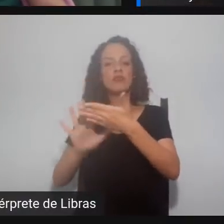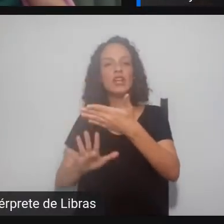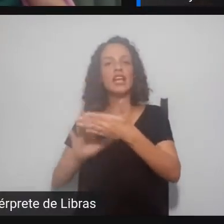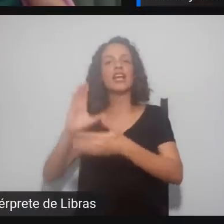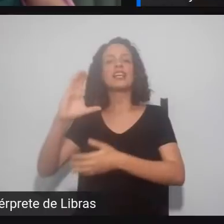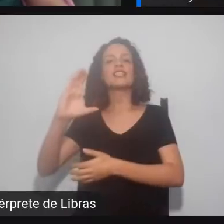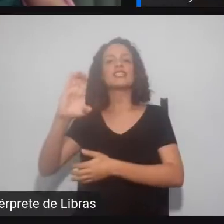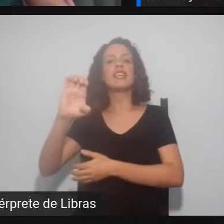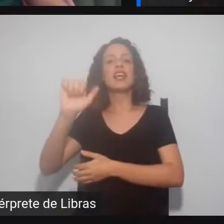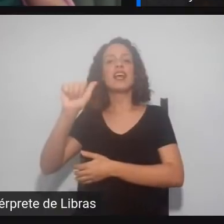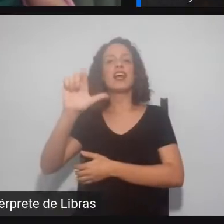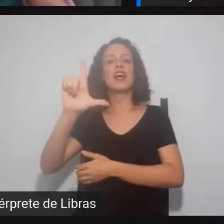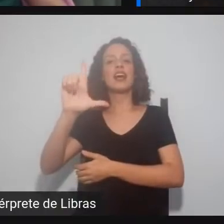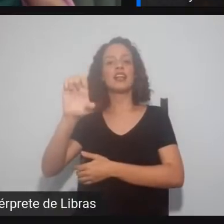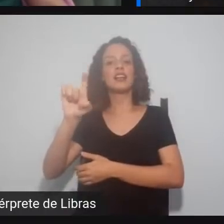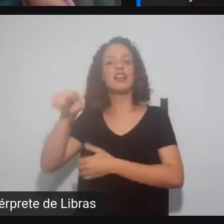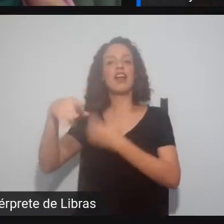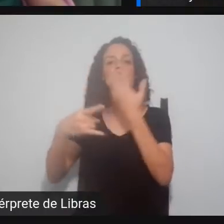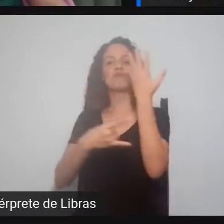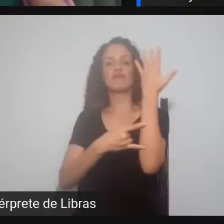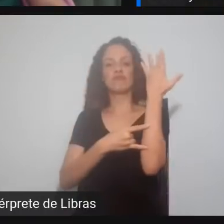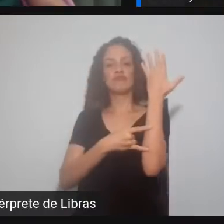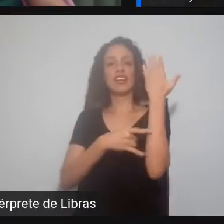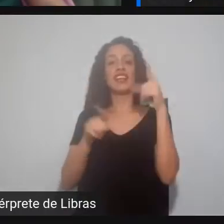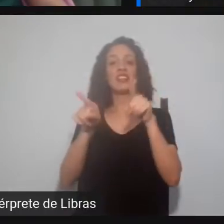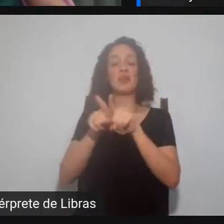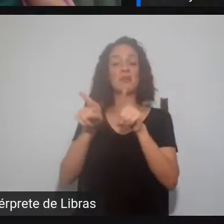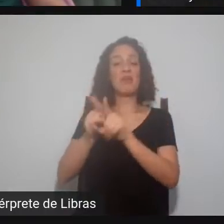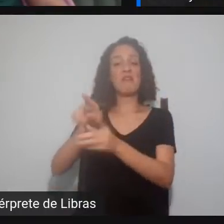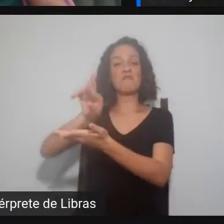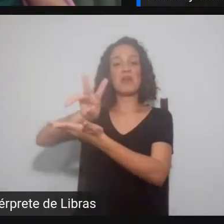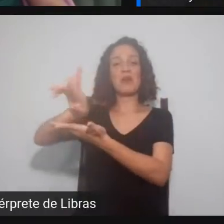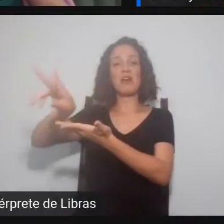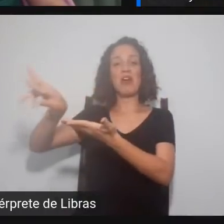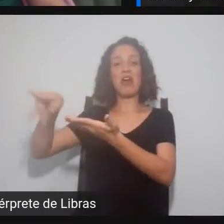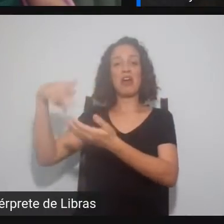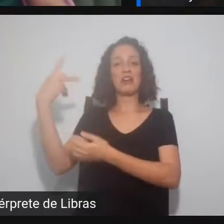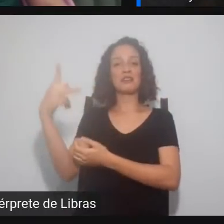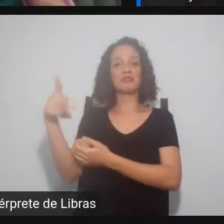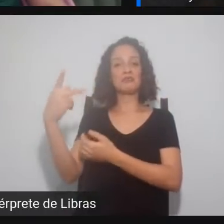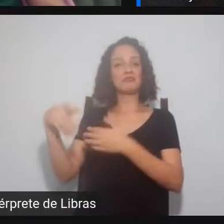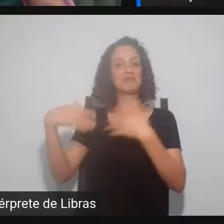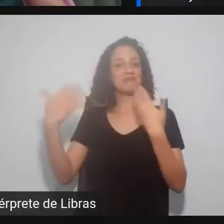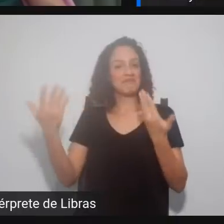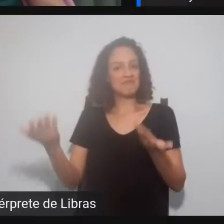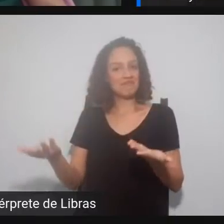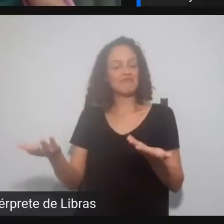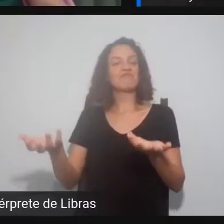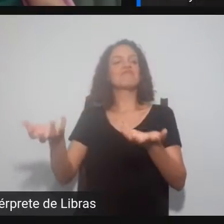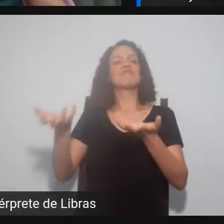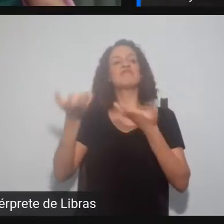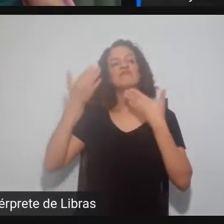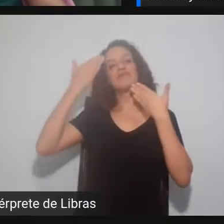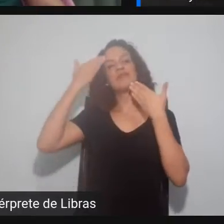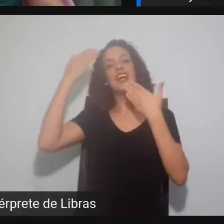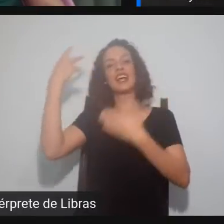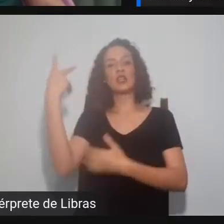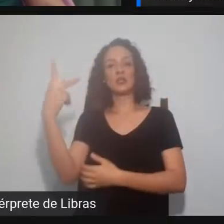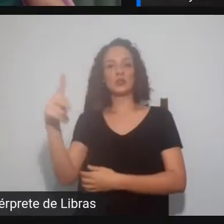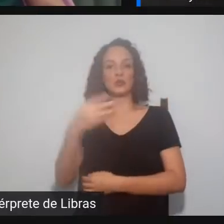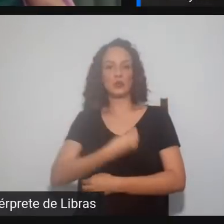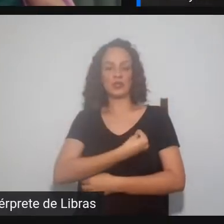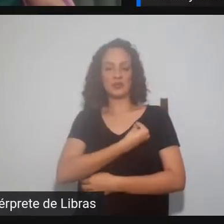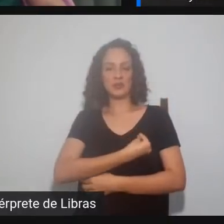UFMG, e tantas outras coisas, né, Doca? Então, eu quero te agradecer pela participação,